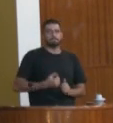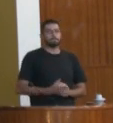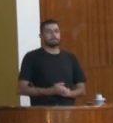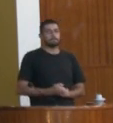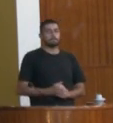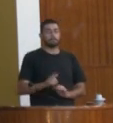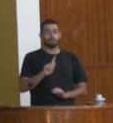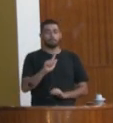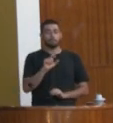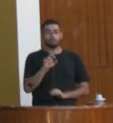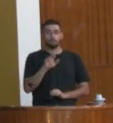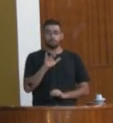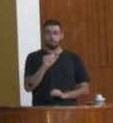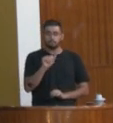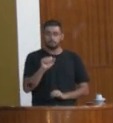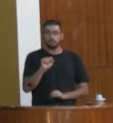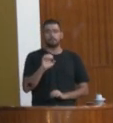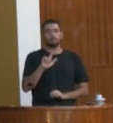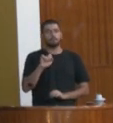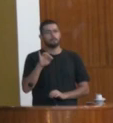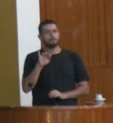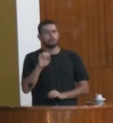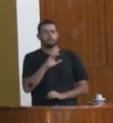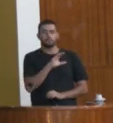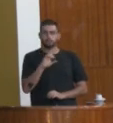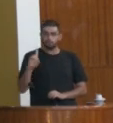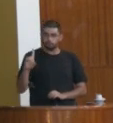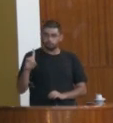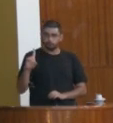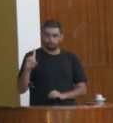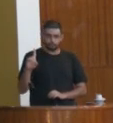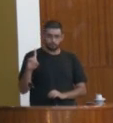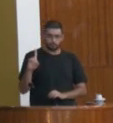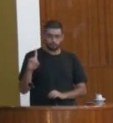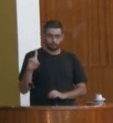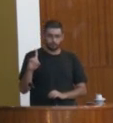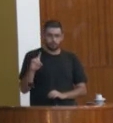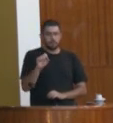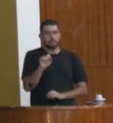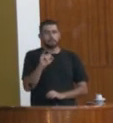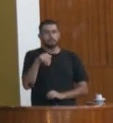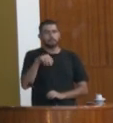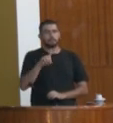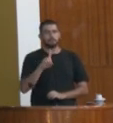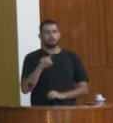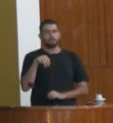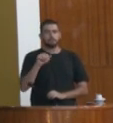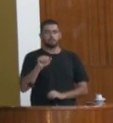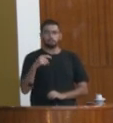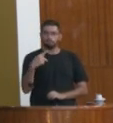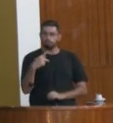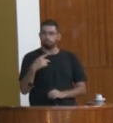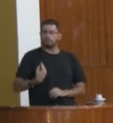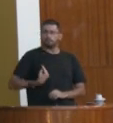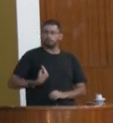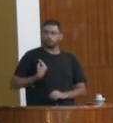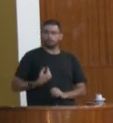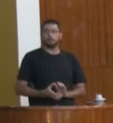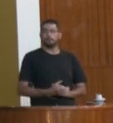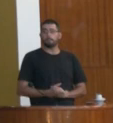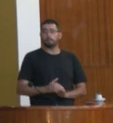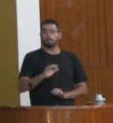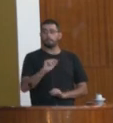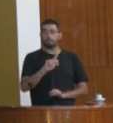Glória Celeste, coordenadora também do Sindinap, presente também.